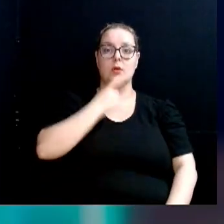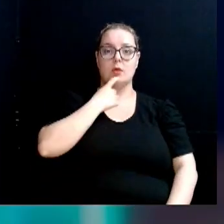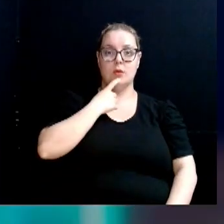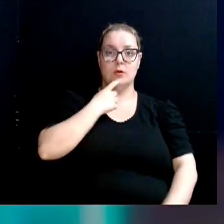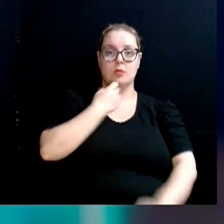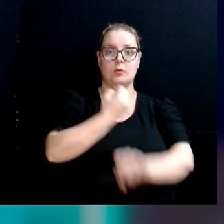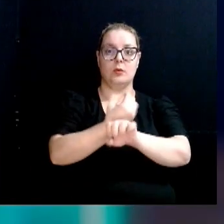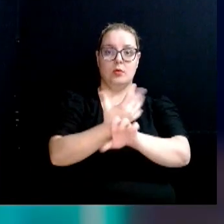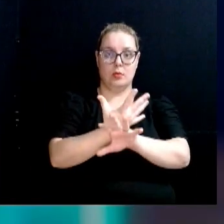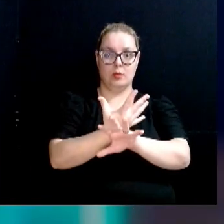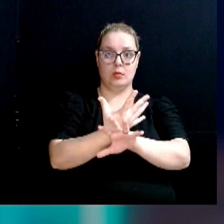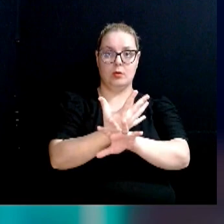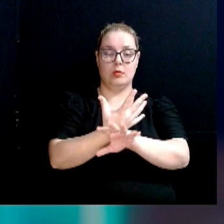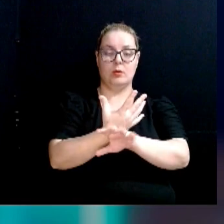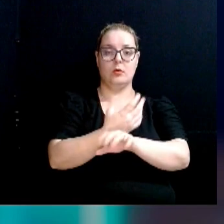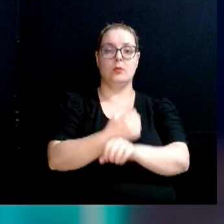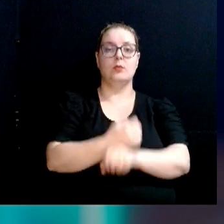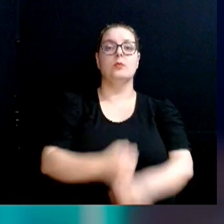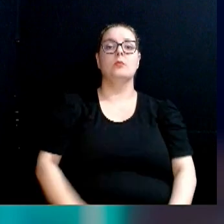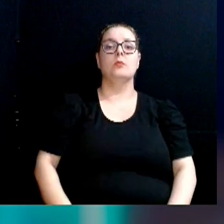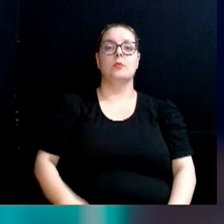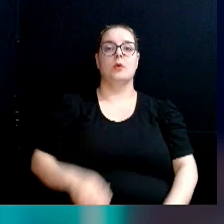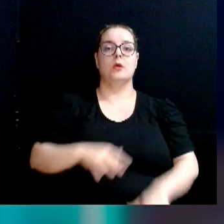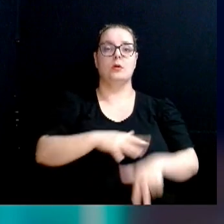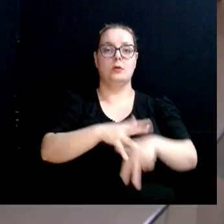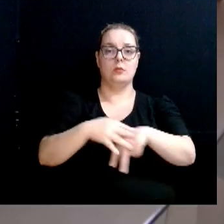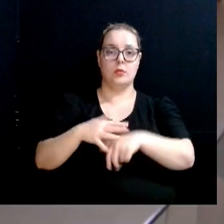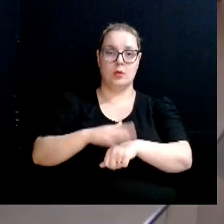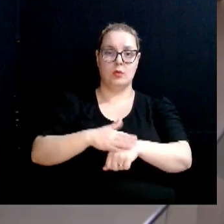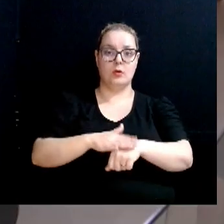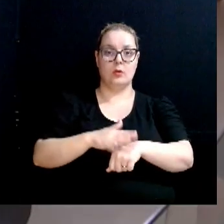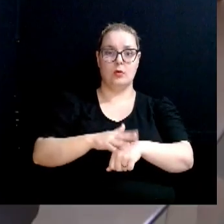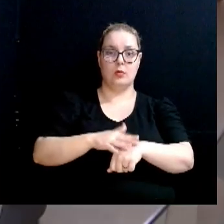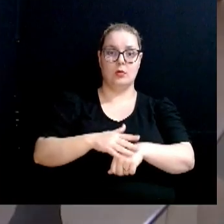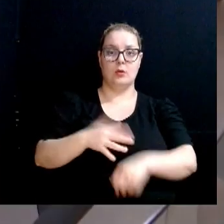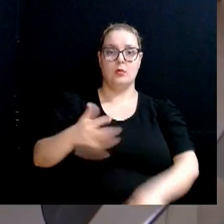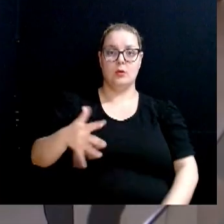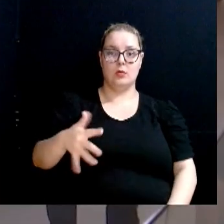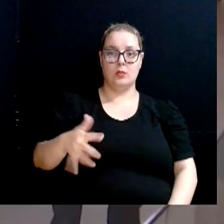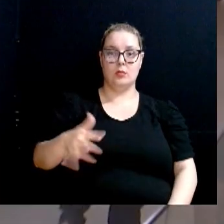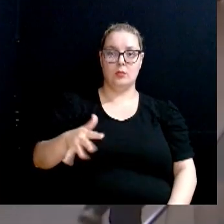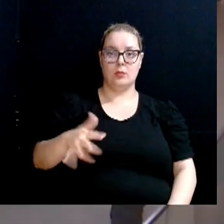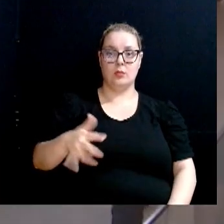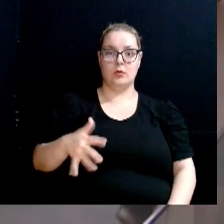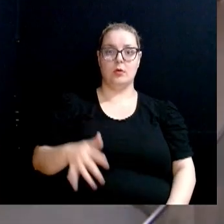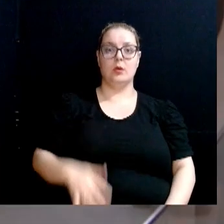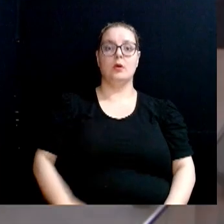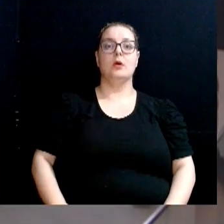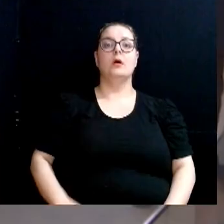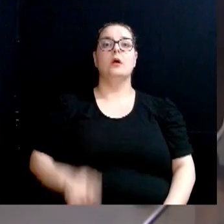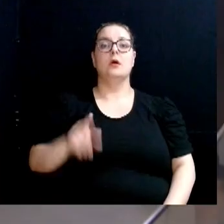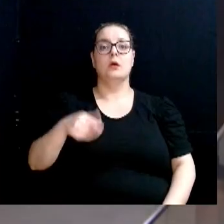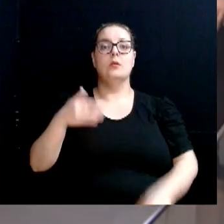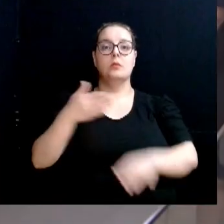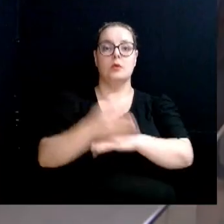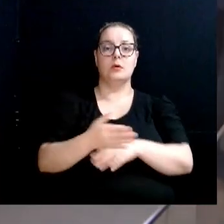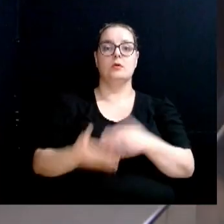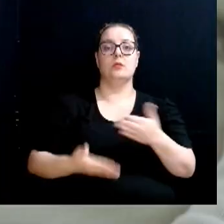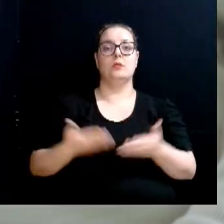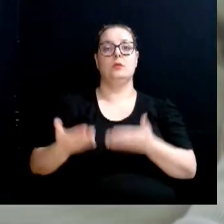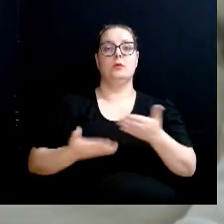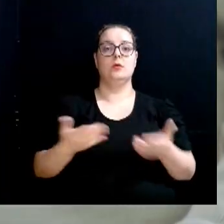e videoconferência para pacientes com doença de Parkinson. A proposta busca ampliar o acesso ao tratamento e reduzir